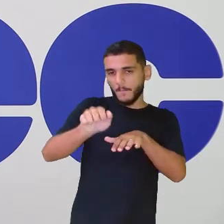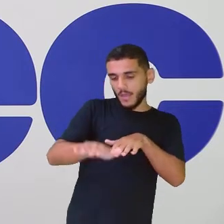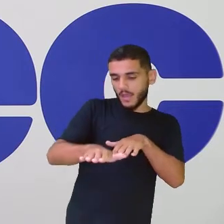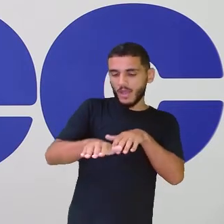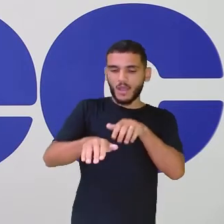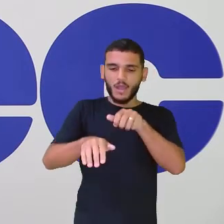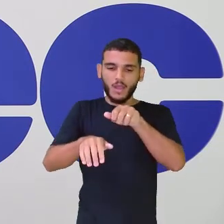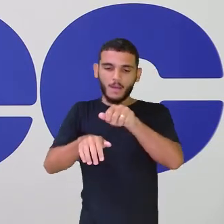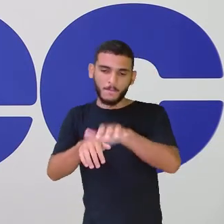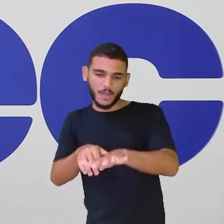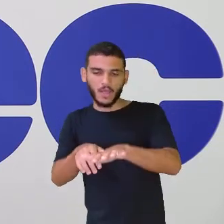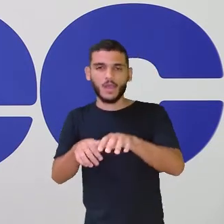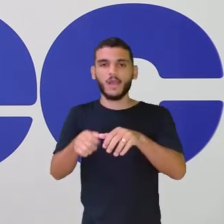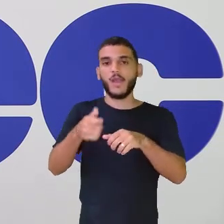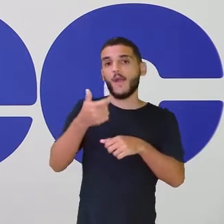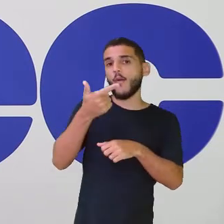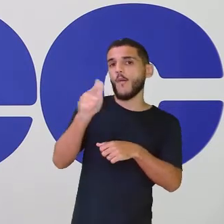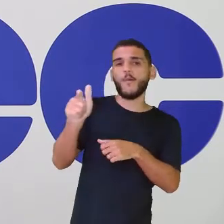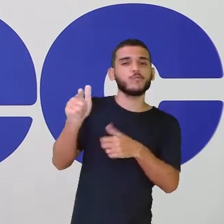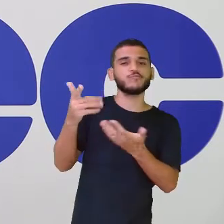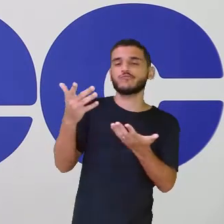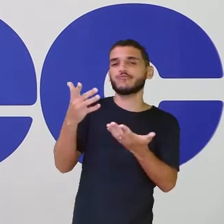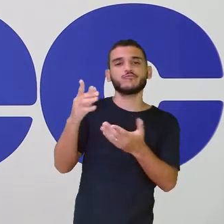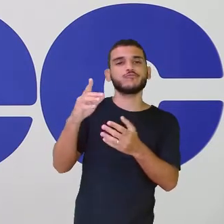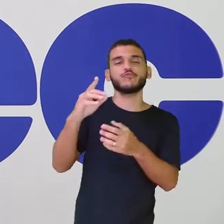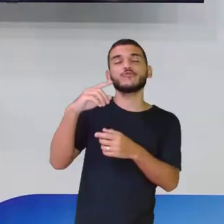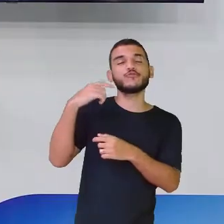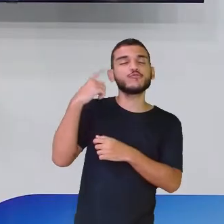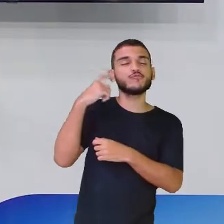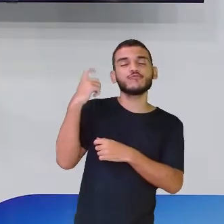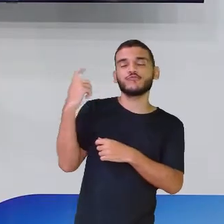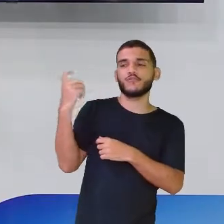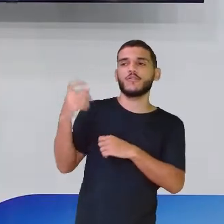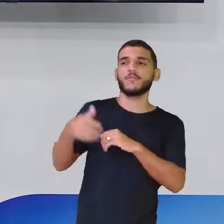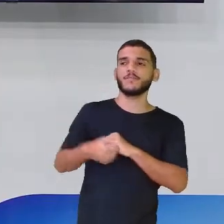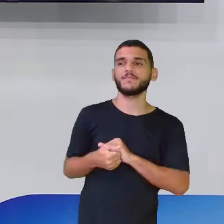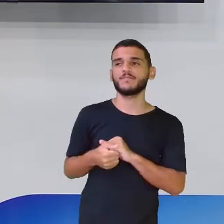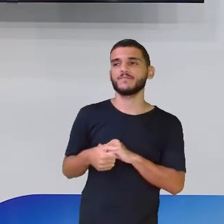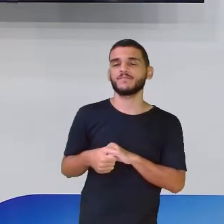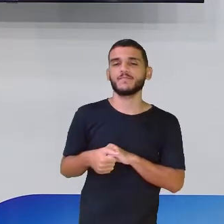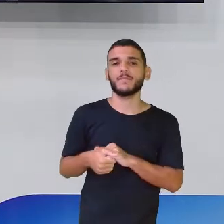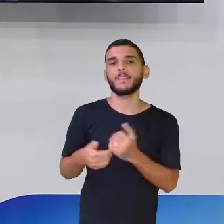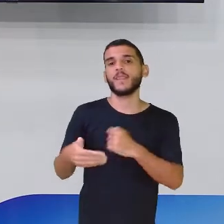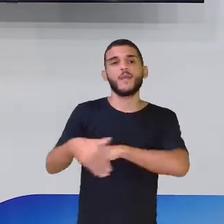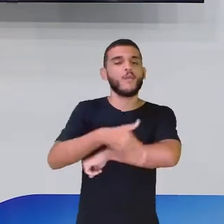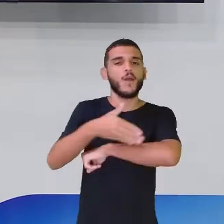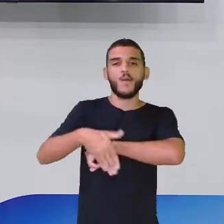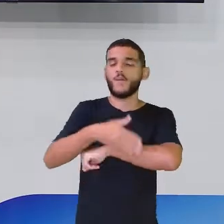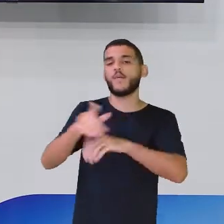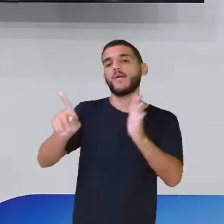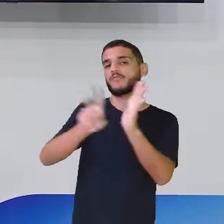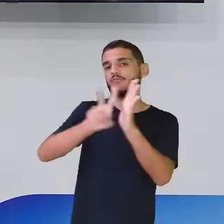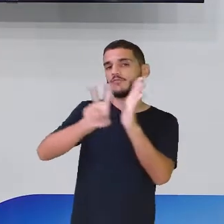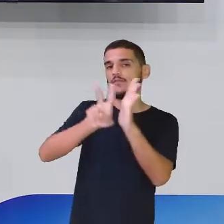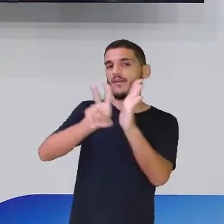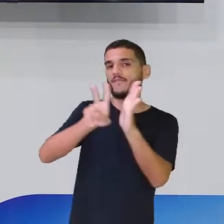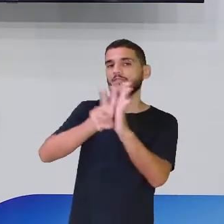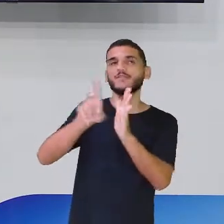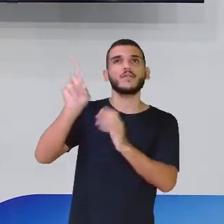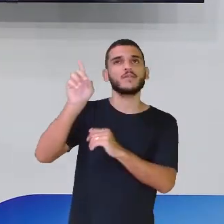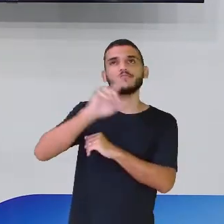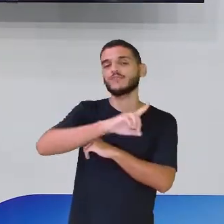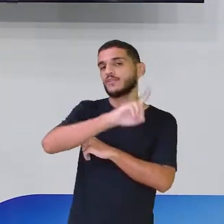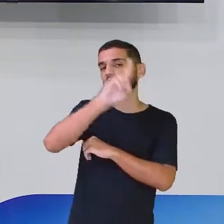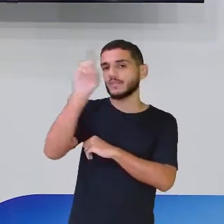É... E outras sonoridades. Outras sonoridades. Porque você imagina, numa rua, por exemplo, como a Conda Boa Vista, de dia, né?